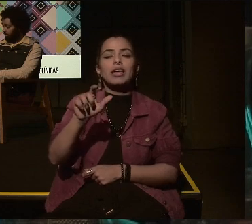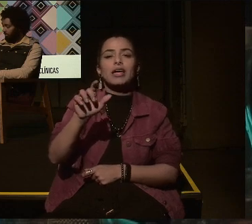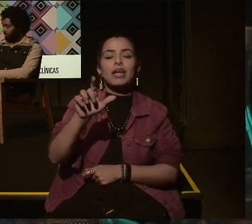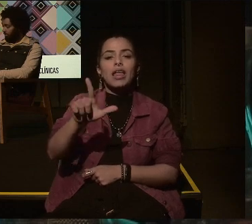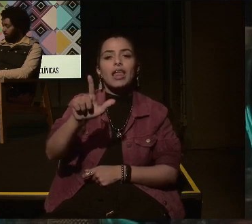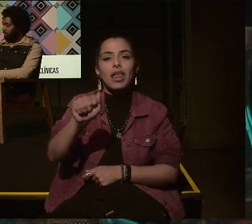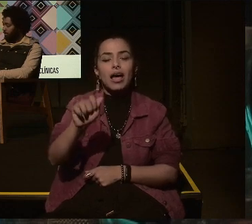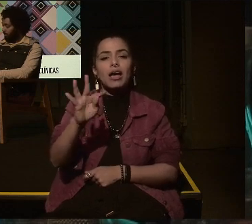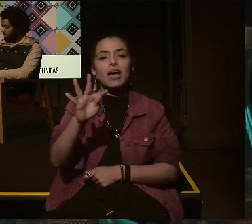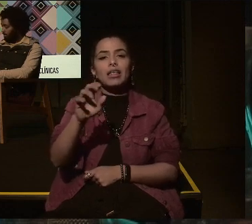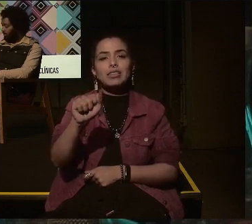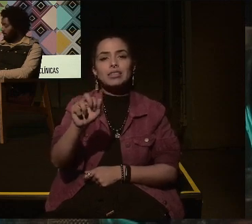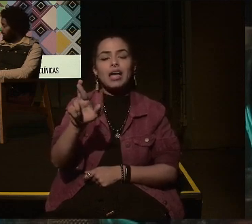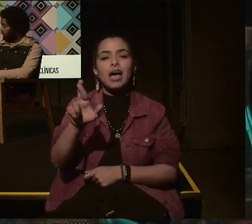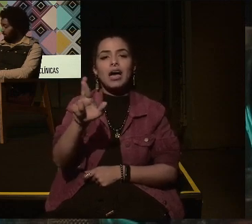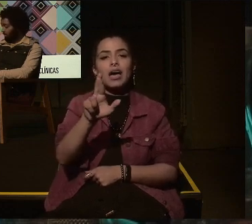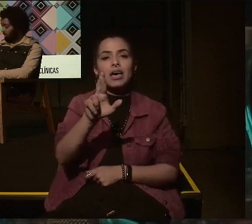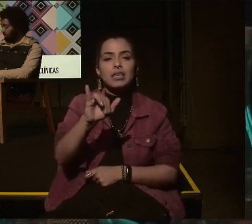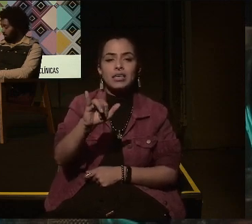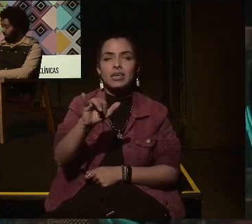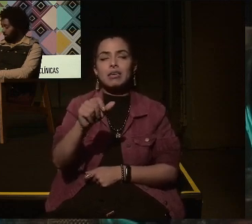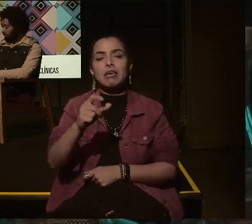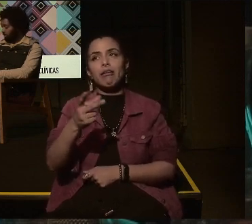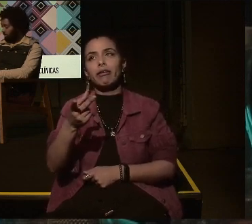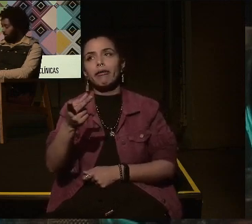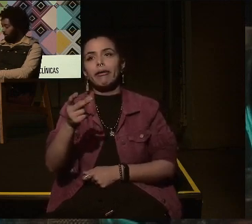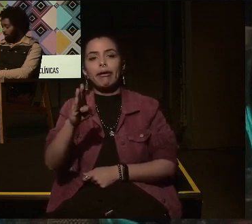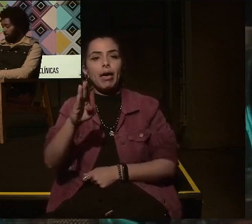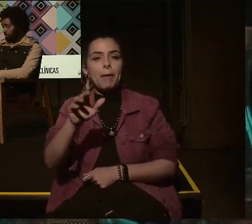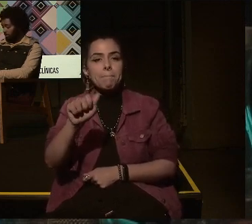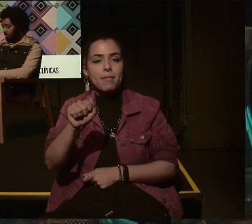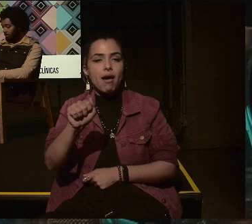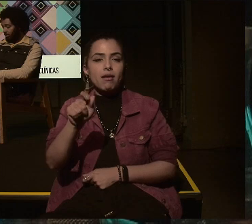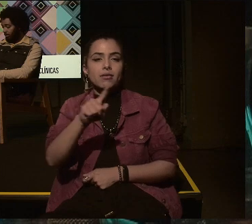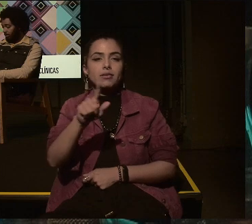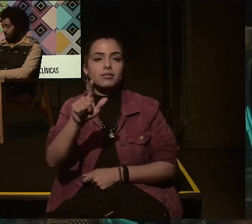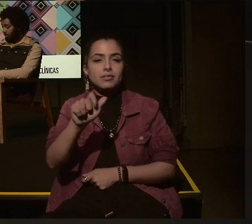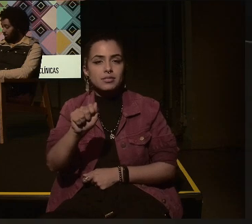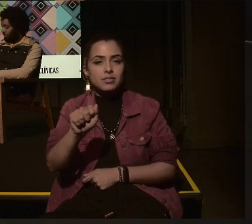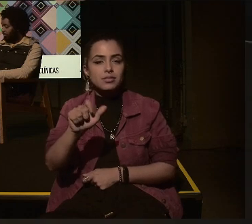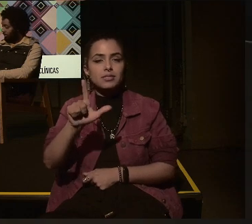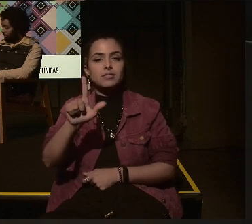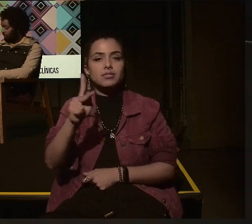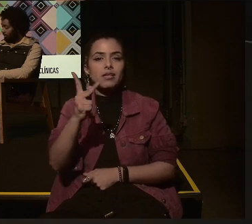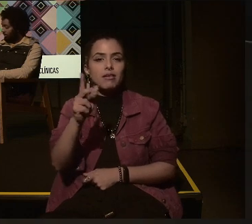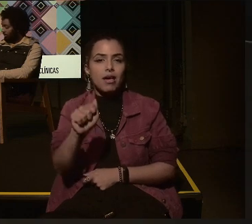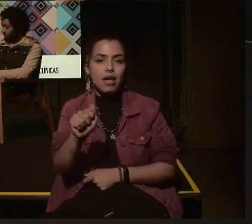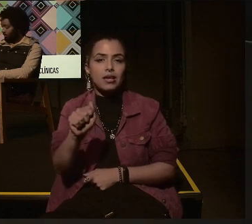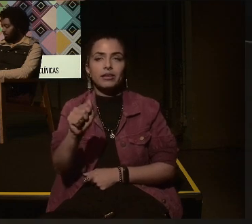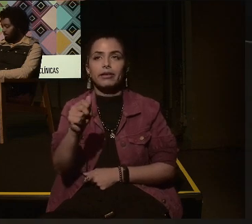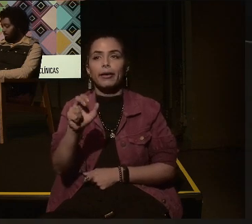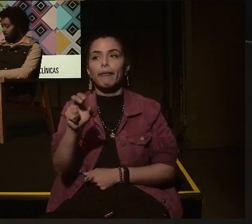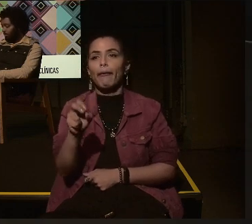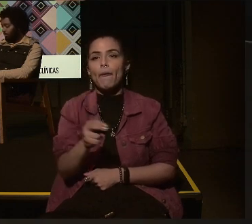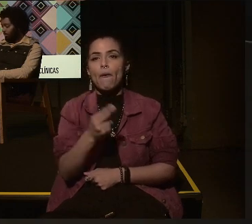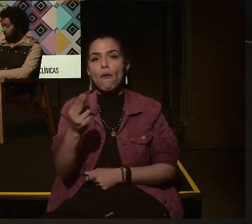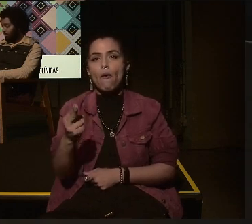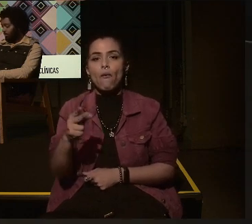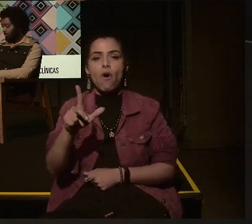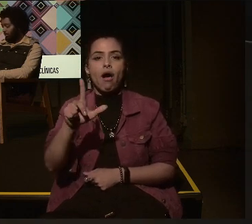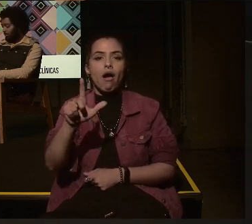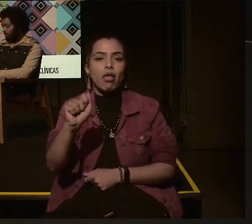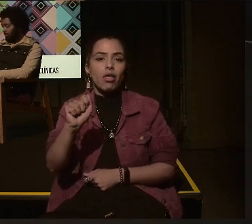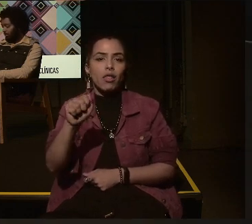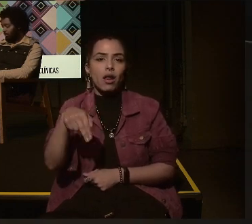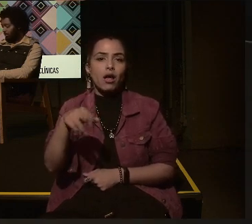no Basaglia e na Basaglia, é o que a gente encontra no Lancet e em tantas